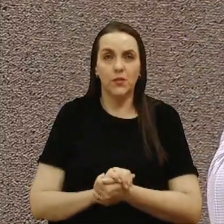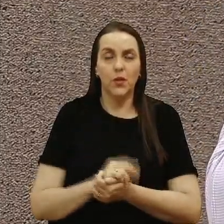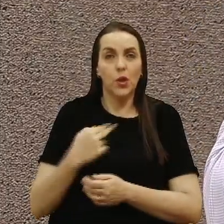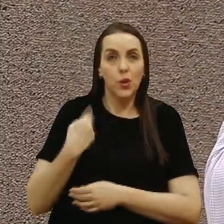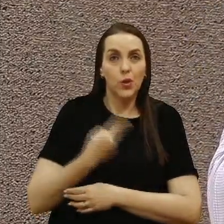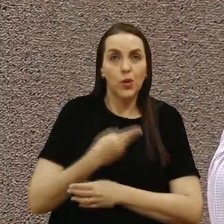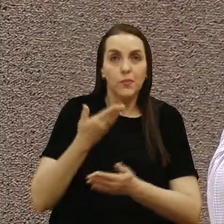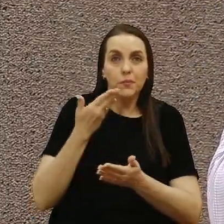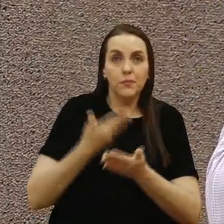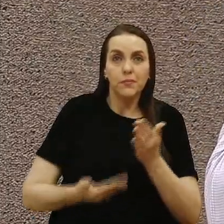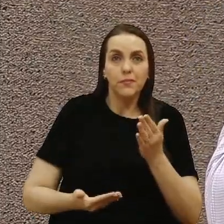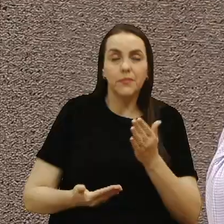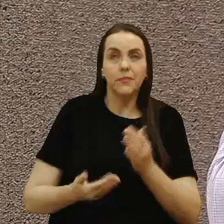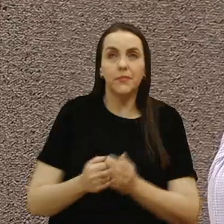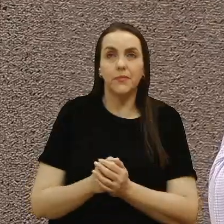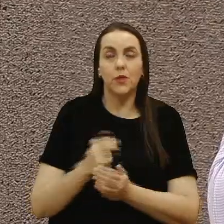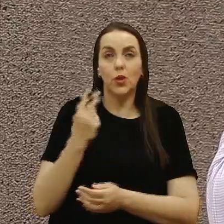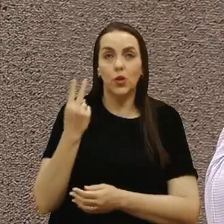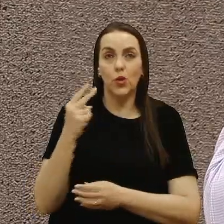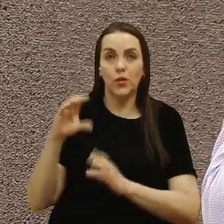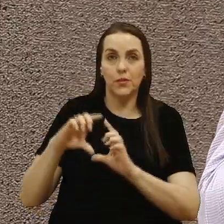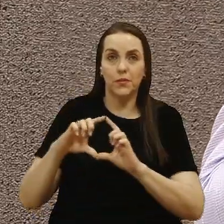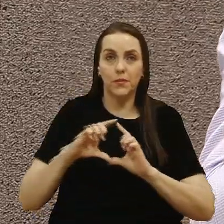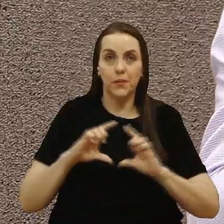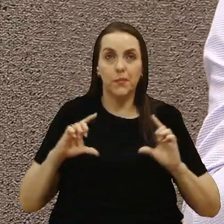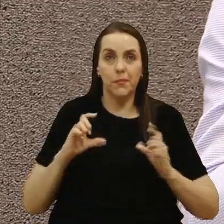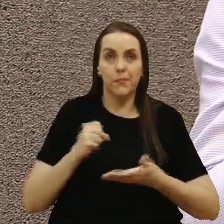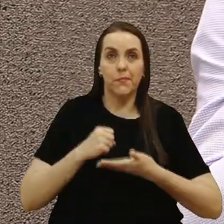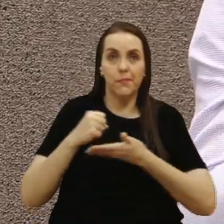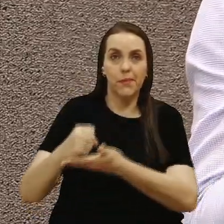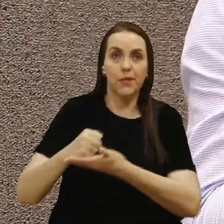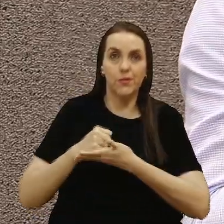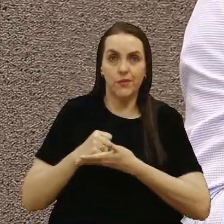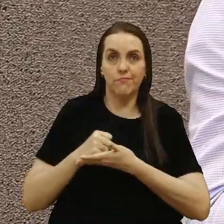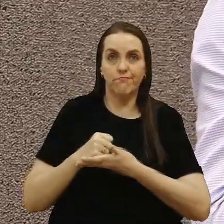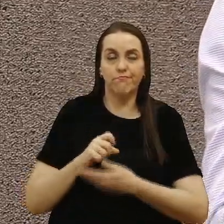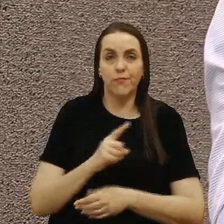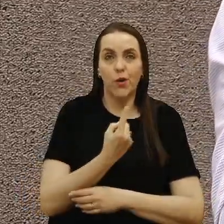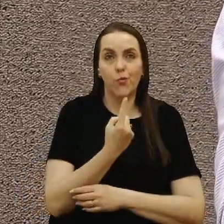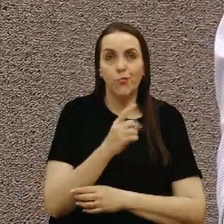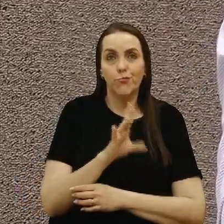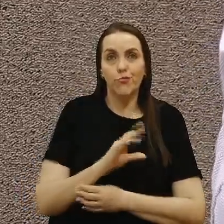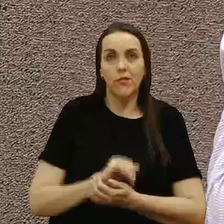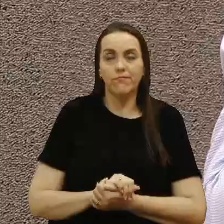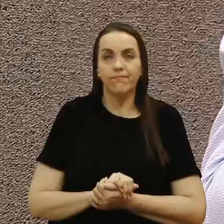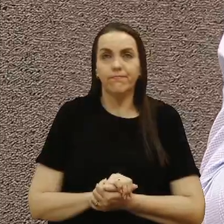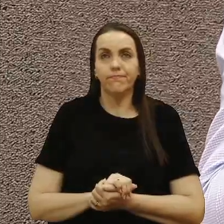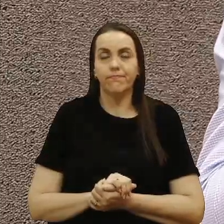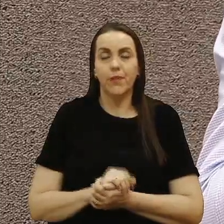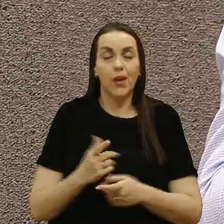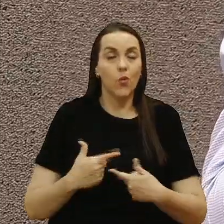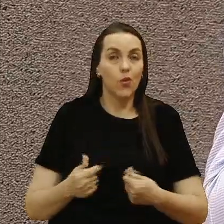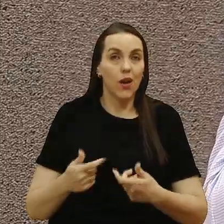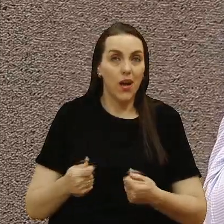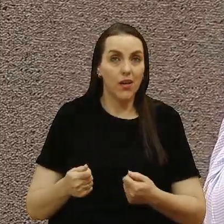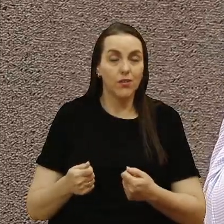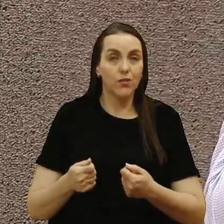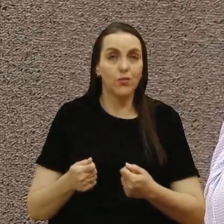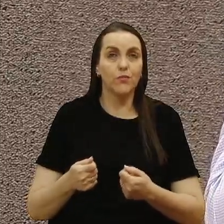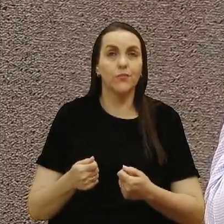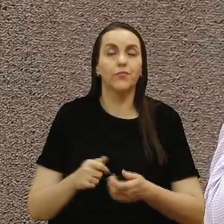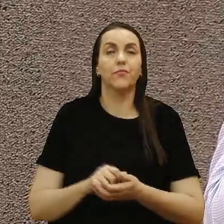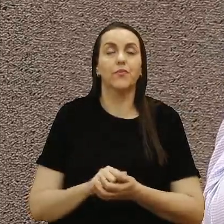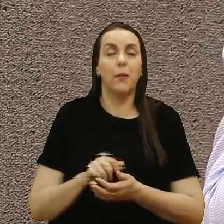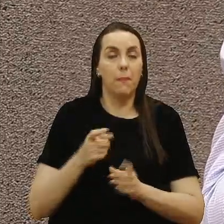perdeu 2 patrocinadores, ficamos com um só. O custo do agrofraterno mensal girava em torno